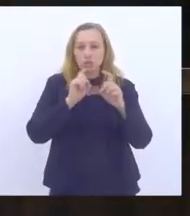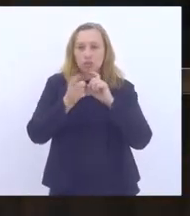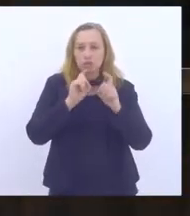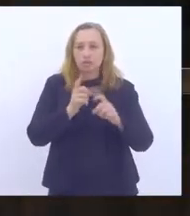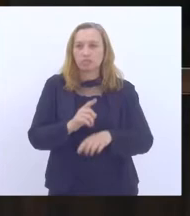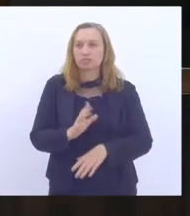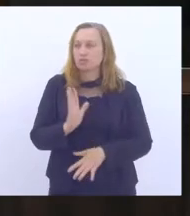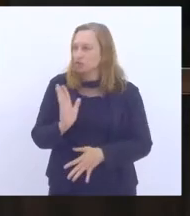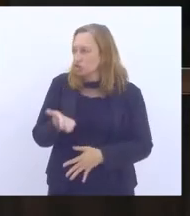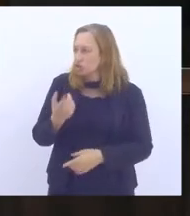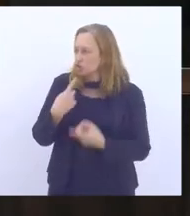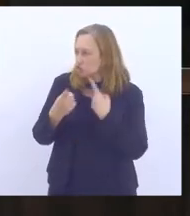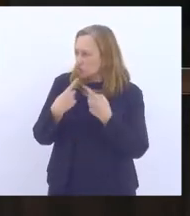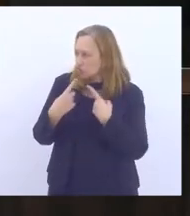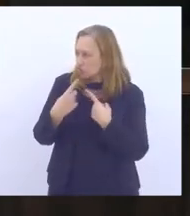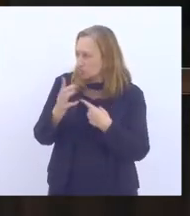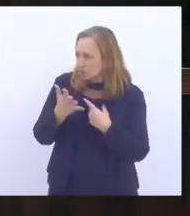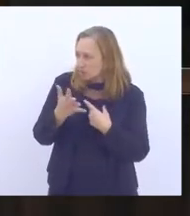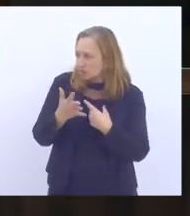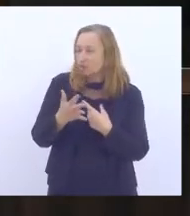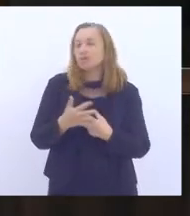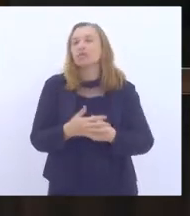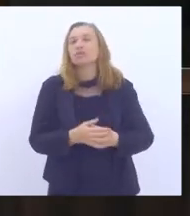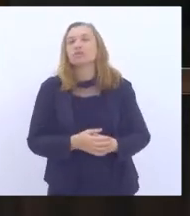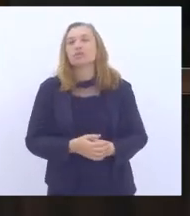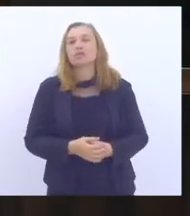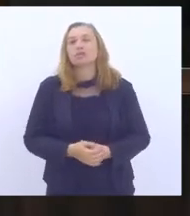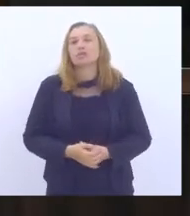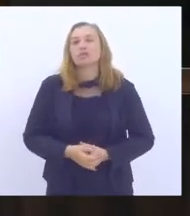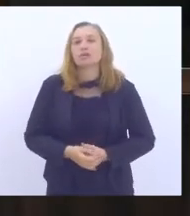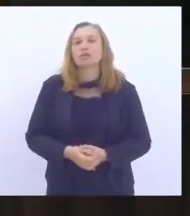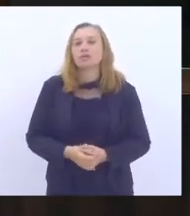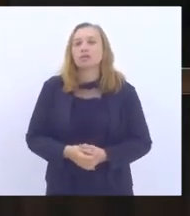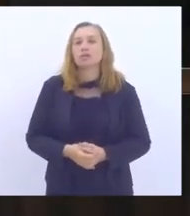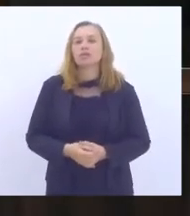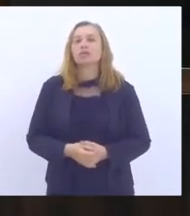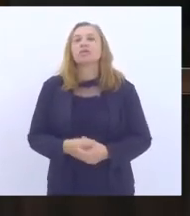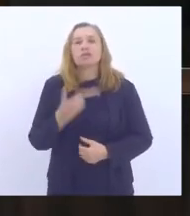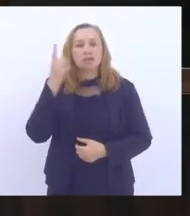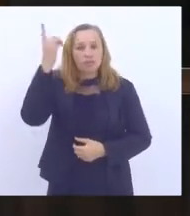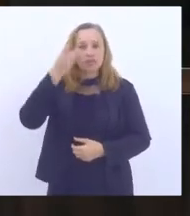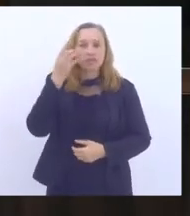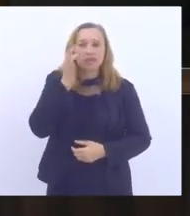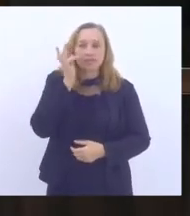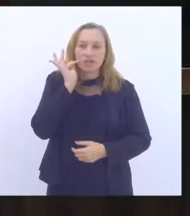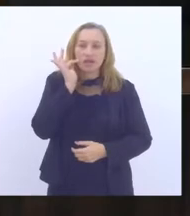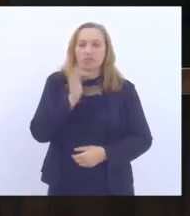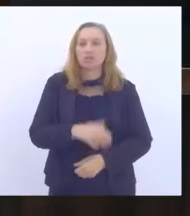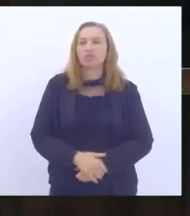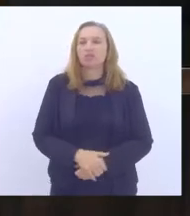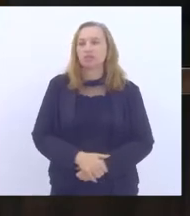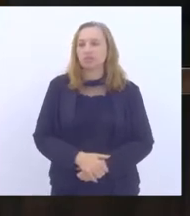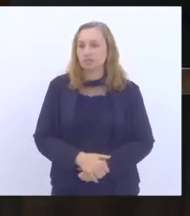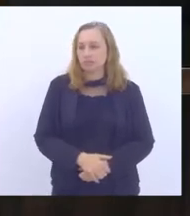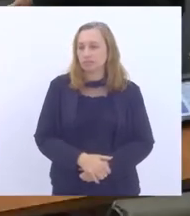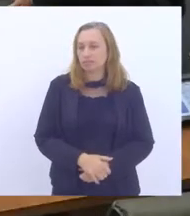discussão acho que já foi discutido o suficiente aqui e vai discutir Deputado Flávio serafini